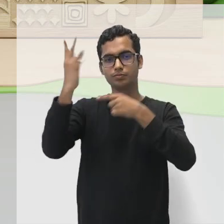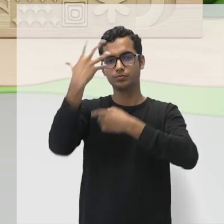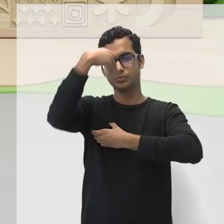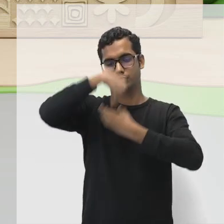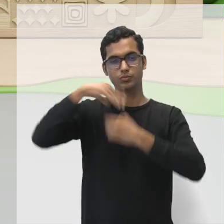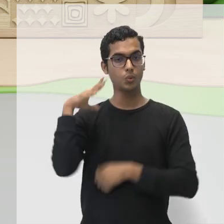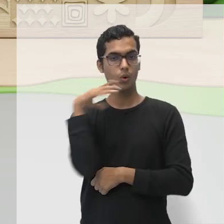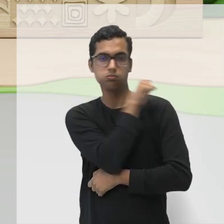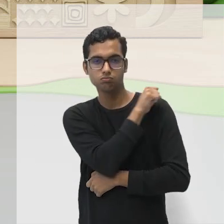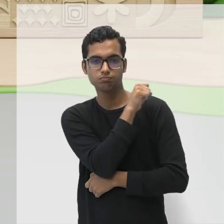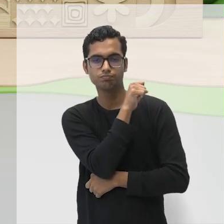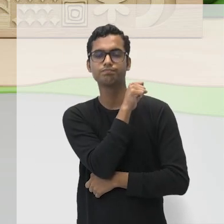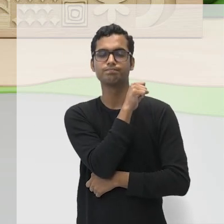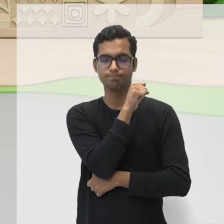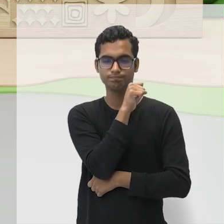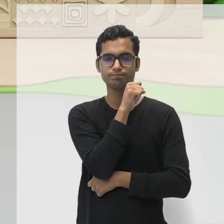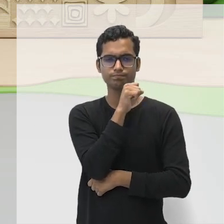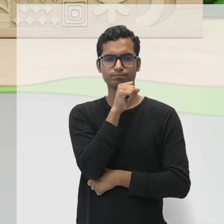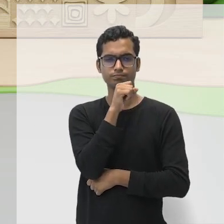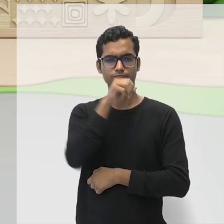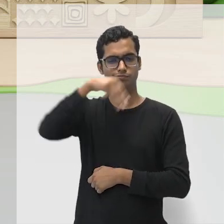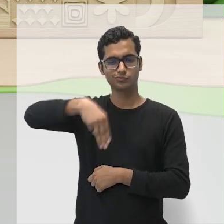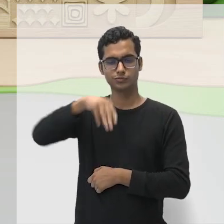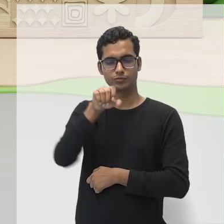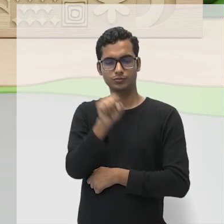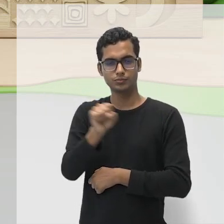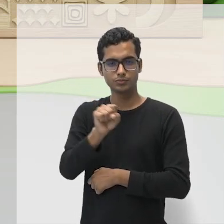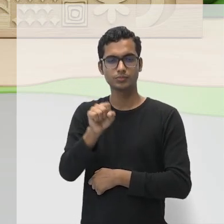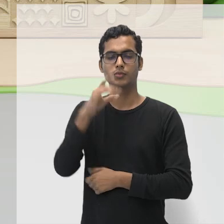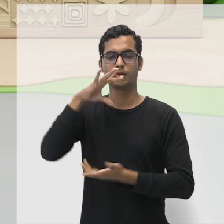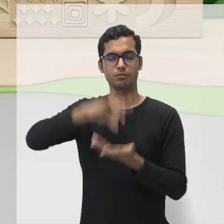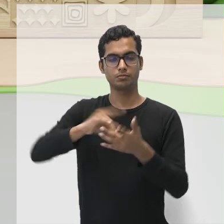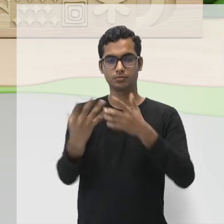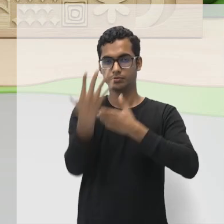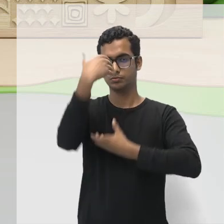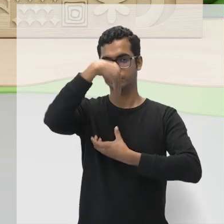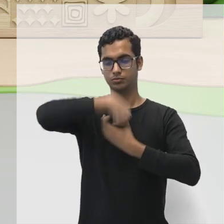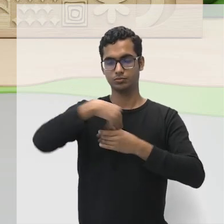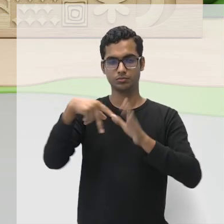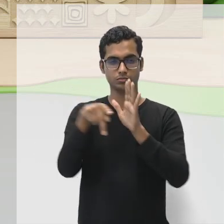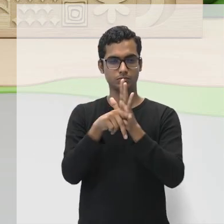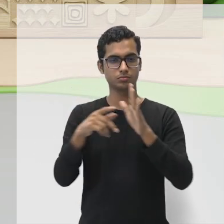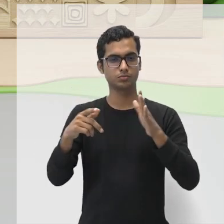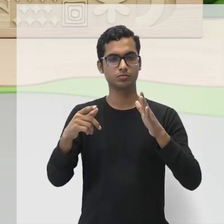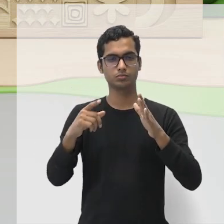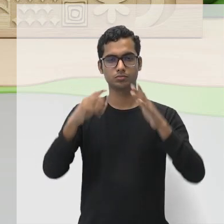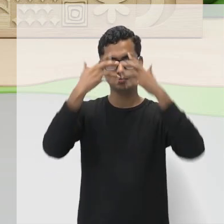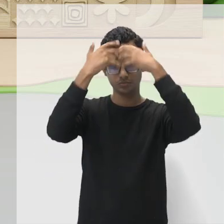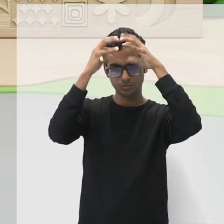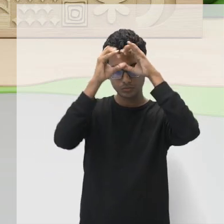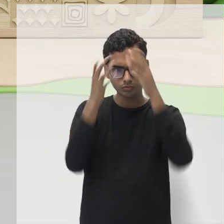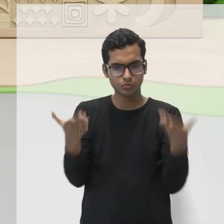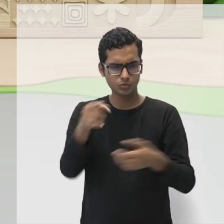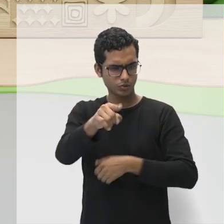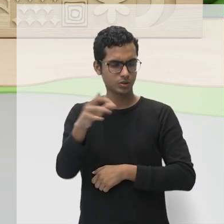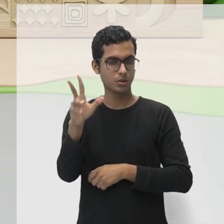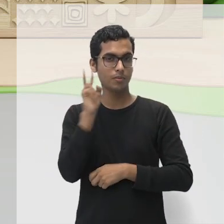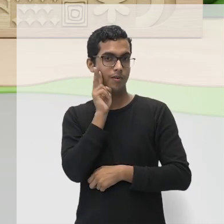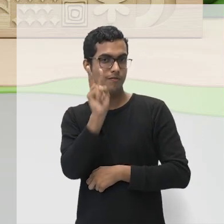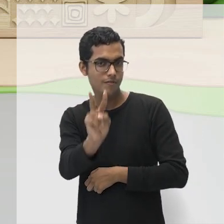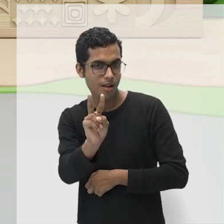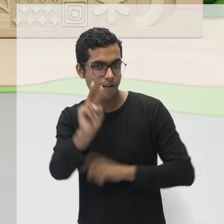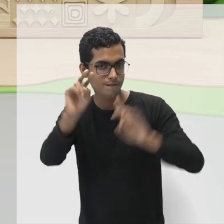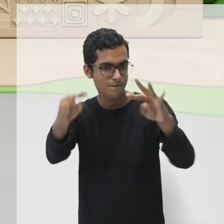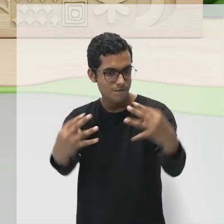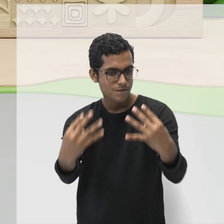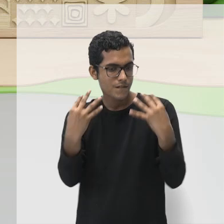em milésimos de segundo. É uma coisa bem interessante. Nesse momento aí, você está me olhando, me ouvindo,